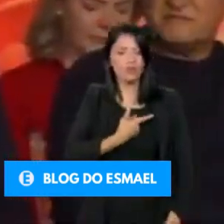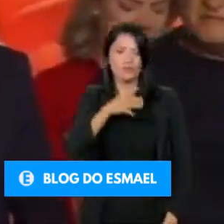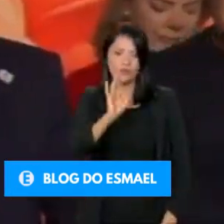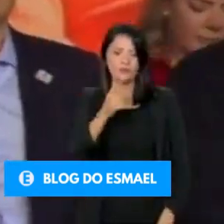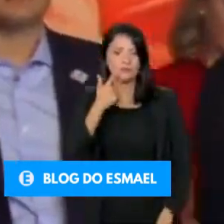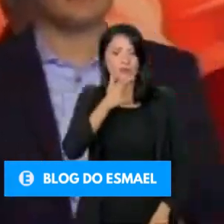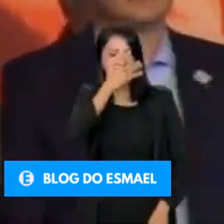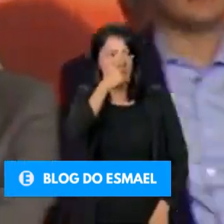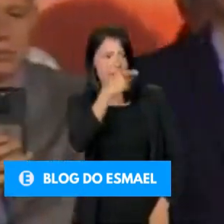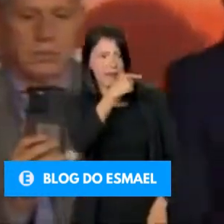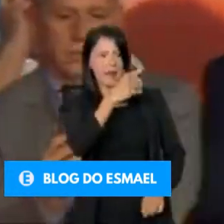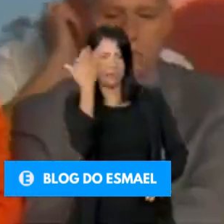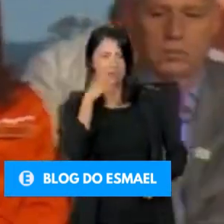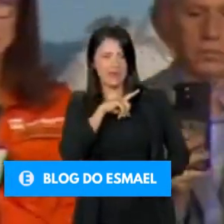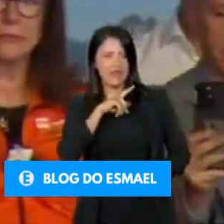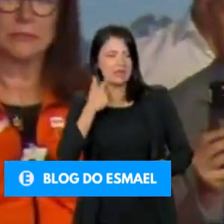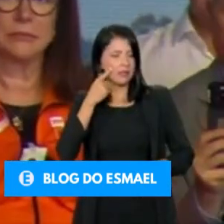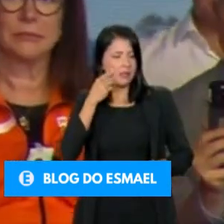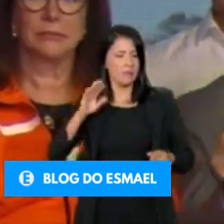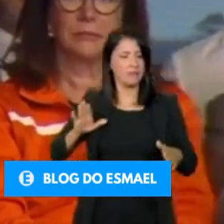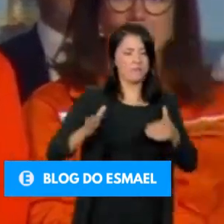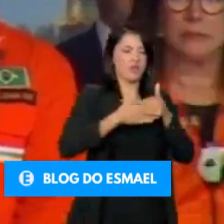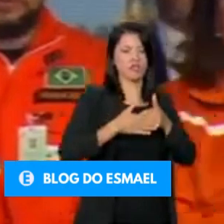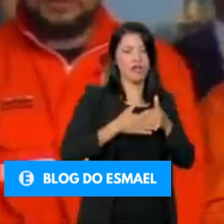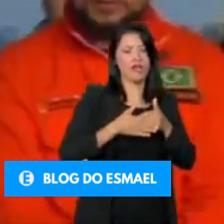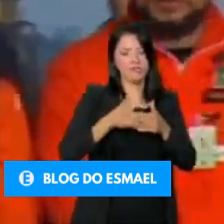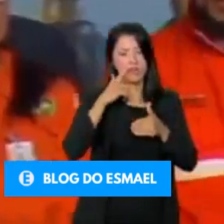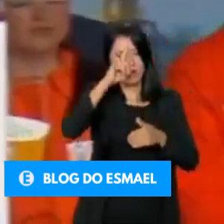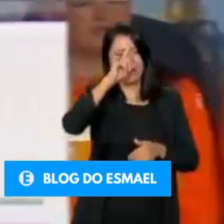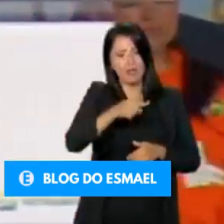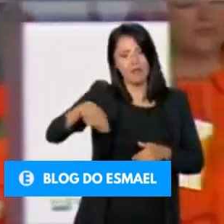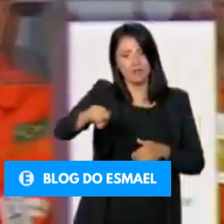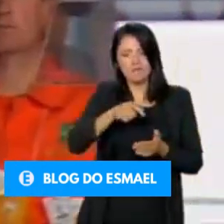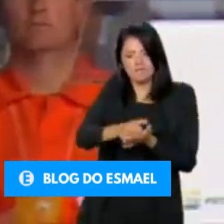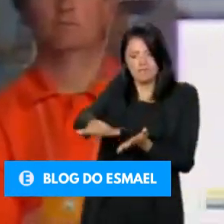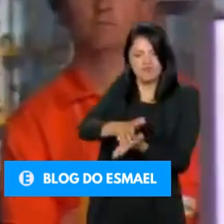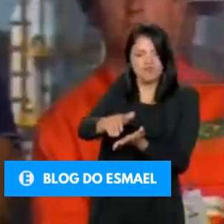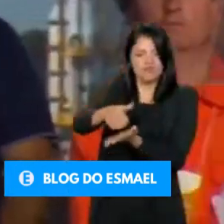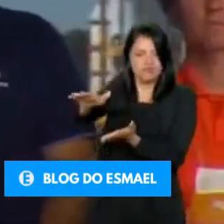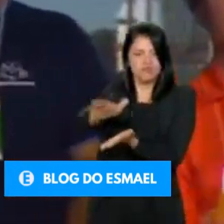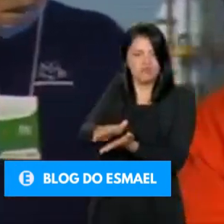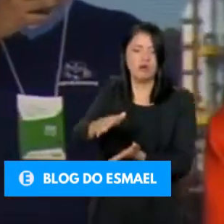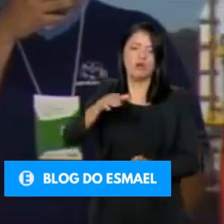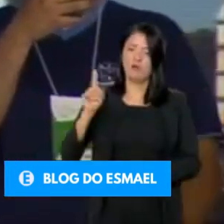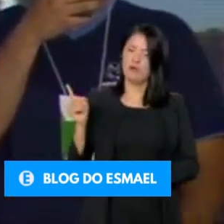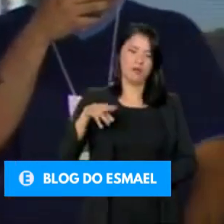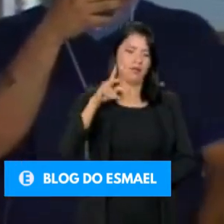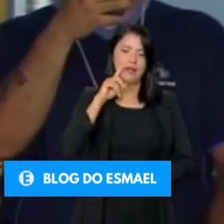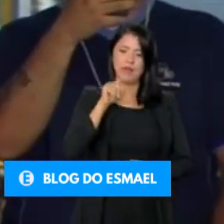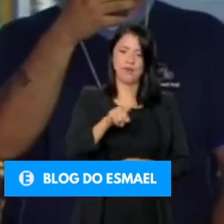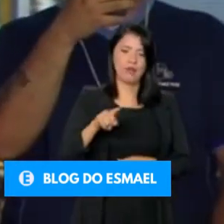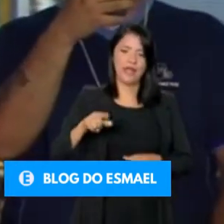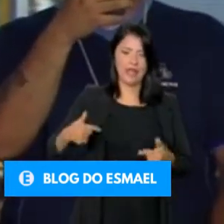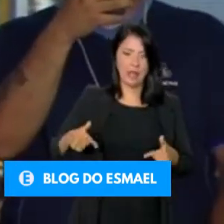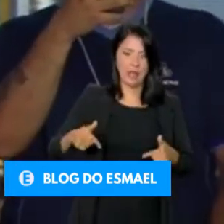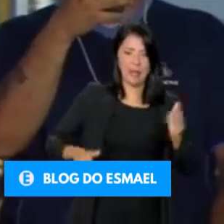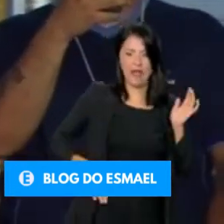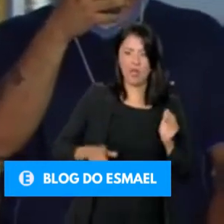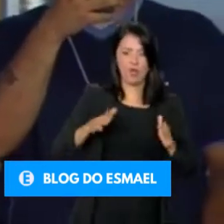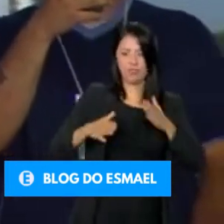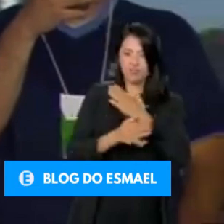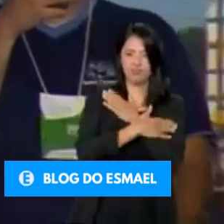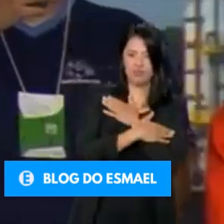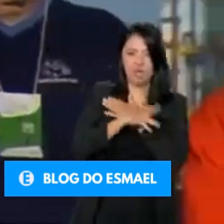Os caras que tentaram fechar essa coisa, o que fecharam e que mandaram vocês embora, certamente eles nunca ficaram desempregados. Eles